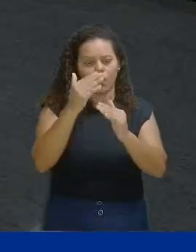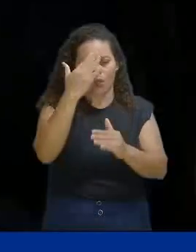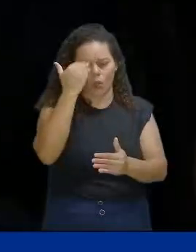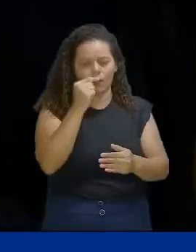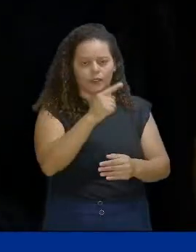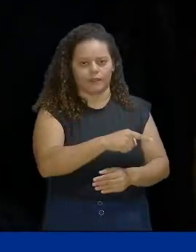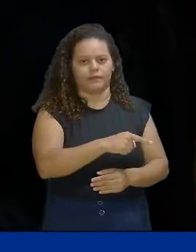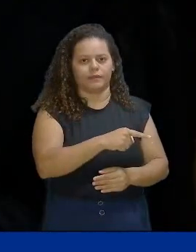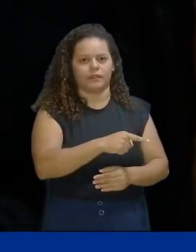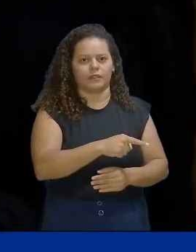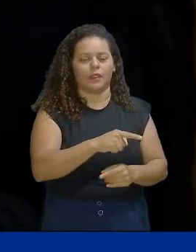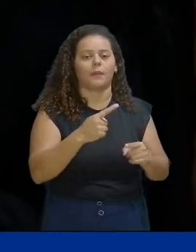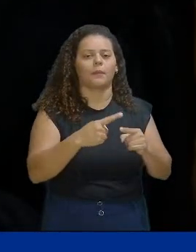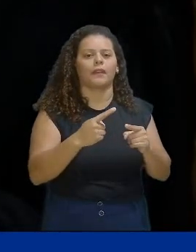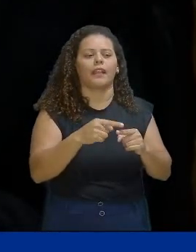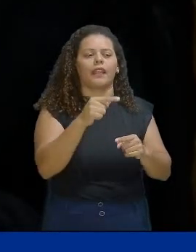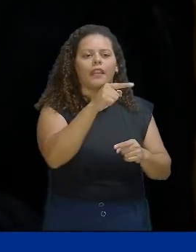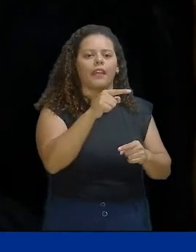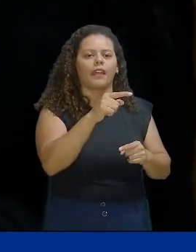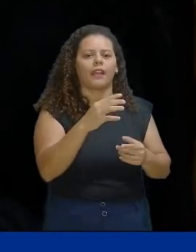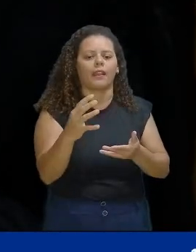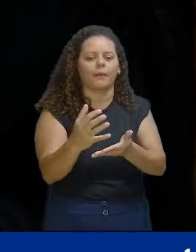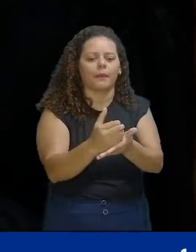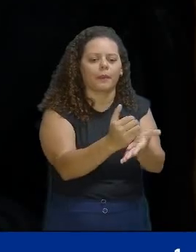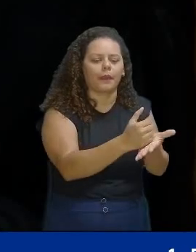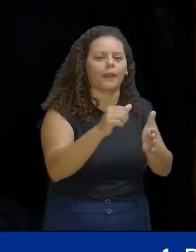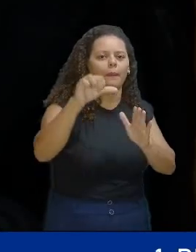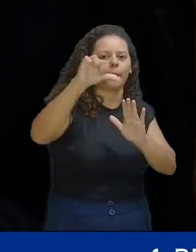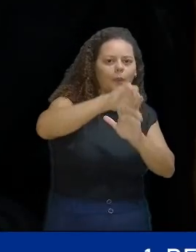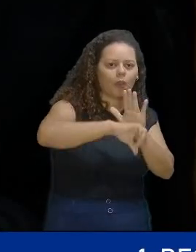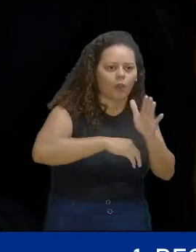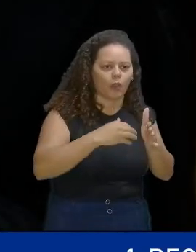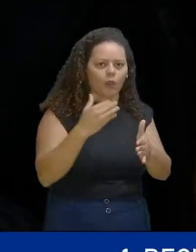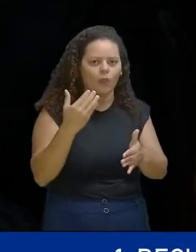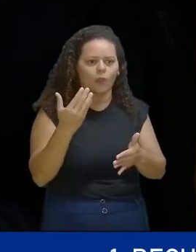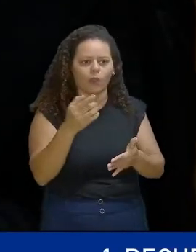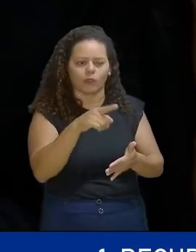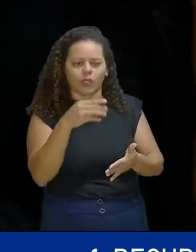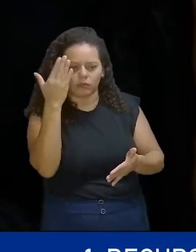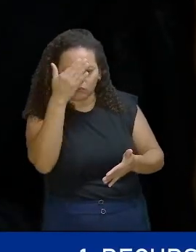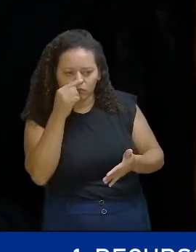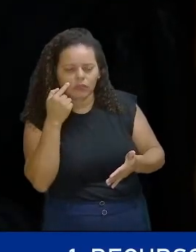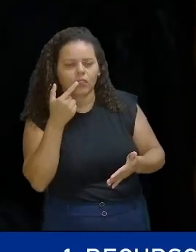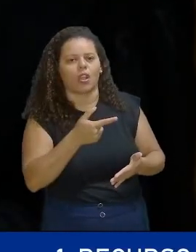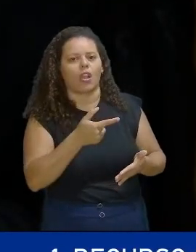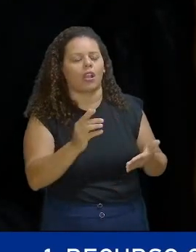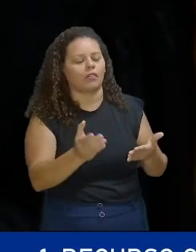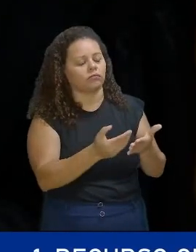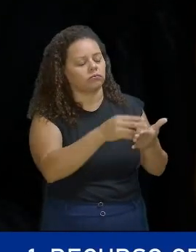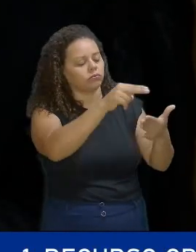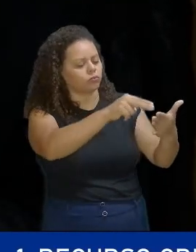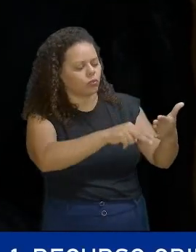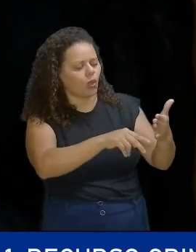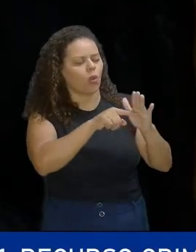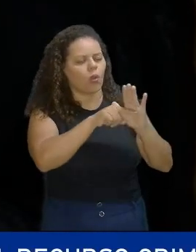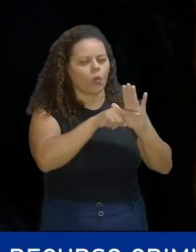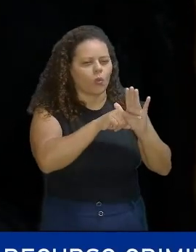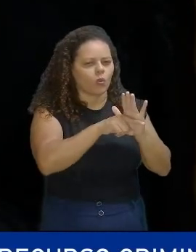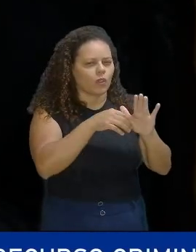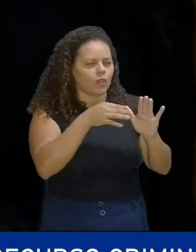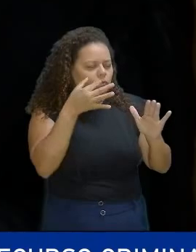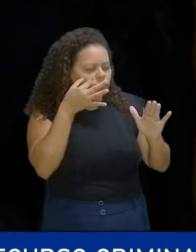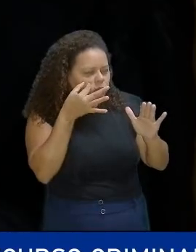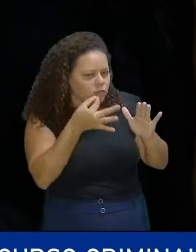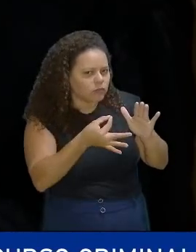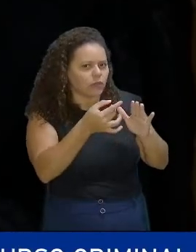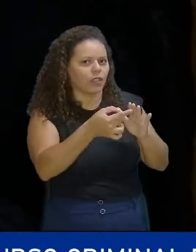prova colhida nesses Foco no juiz Carlos colhida Fernando. nesses autos, ela foi